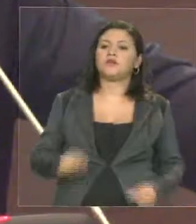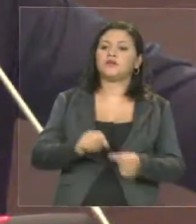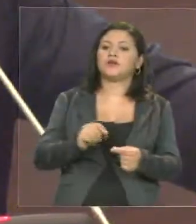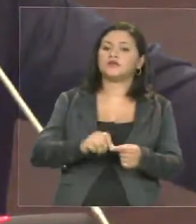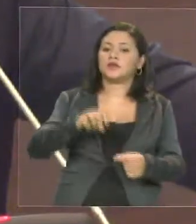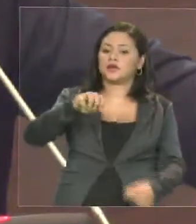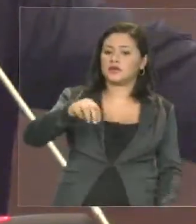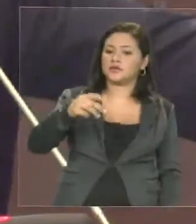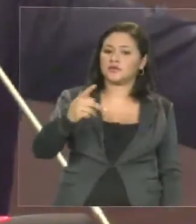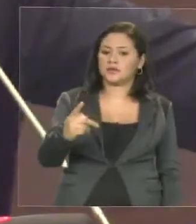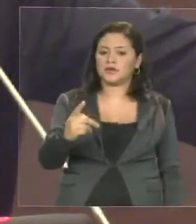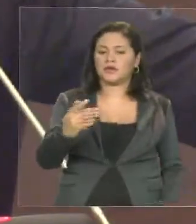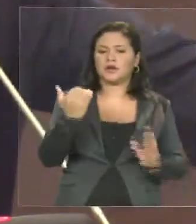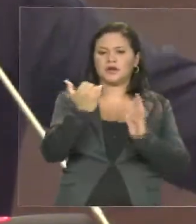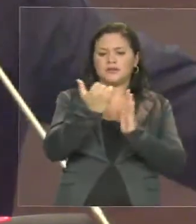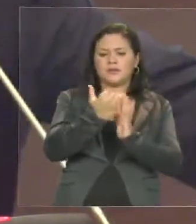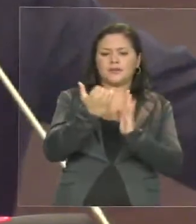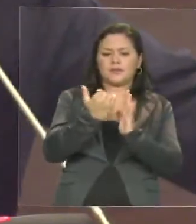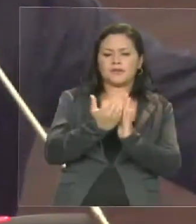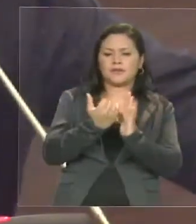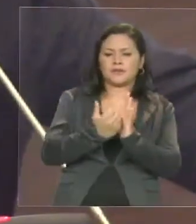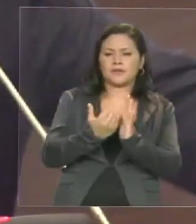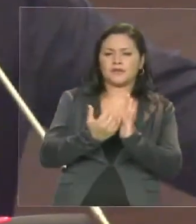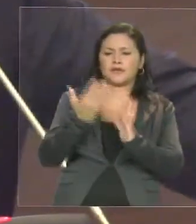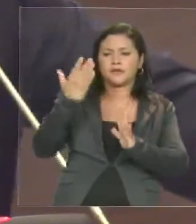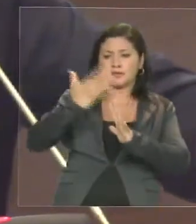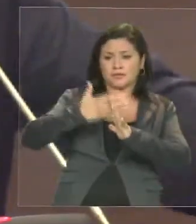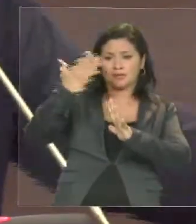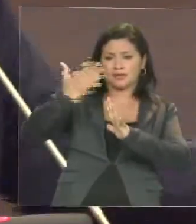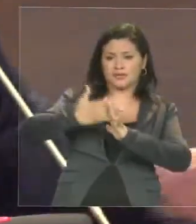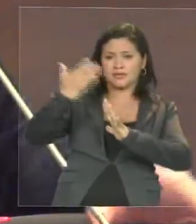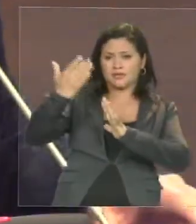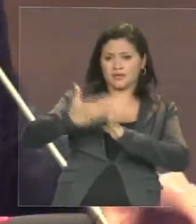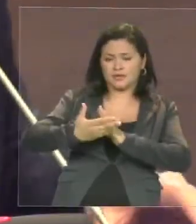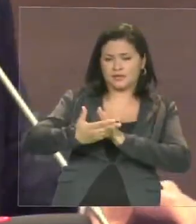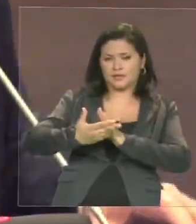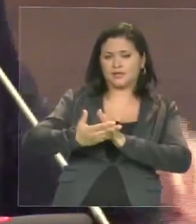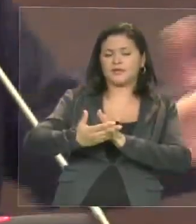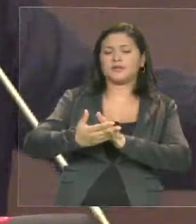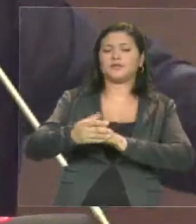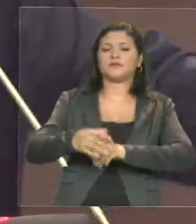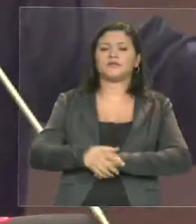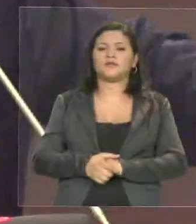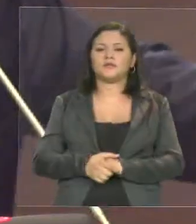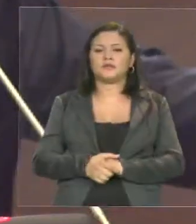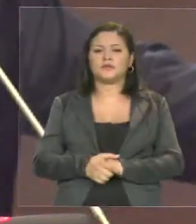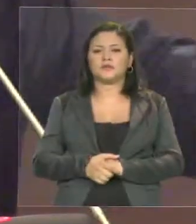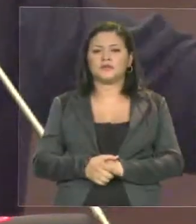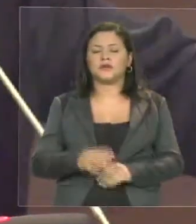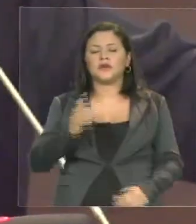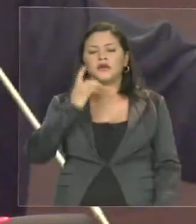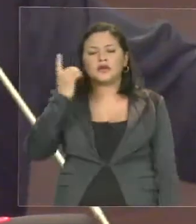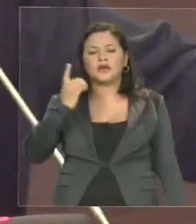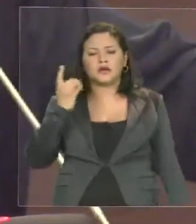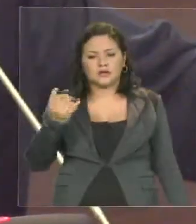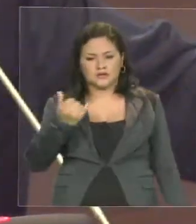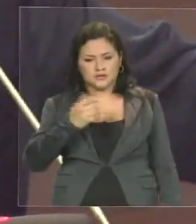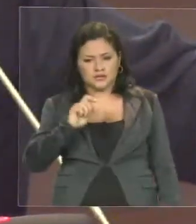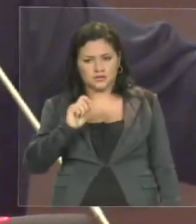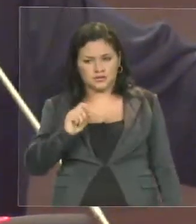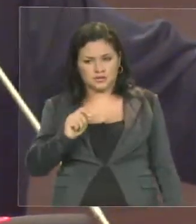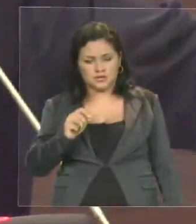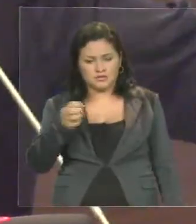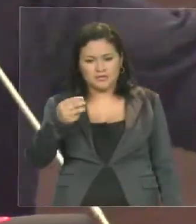esse débito agora em relação a isso. E o deputado até está me reafirmando aqui que fará, como o Maranhão é um dos mais